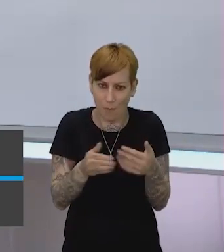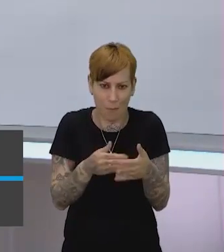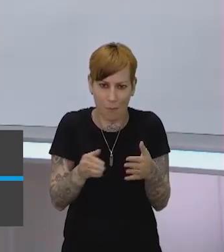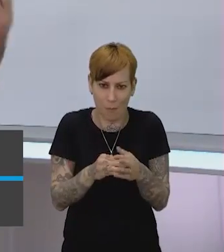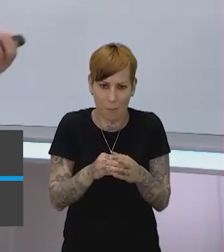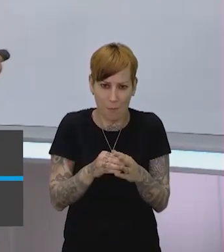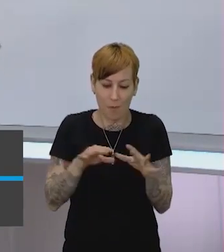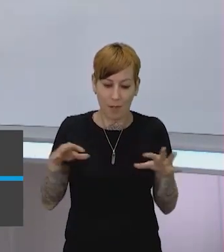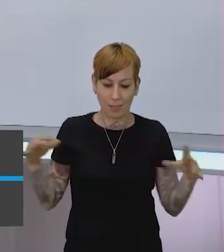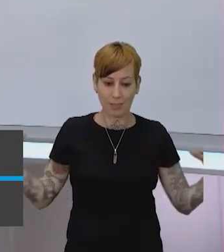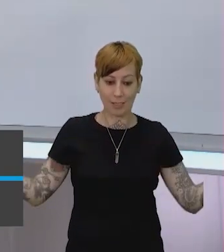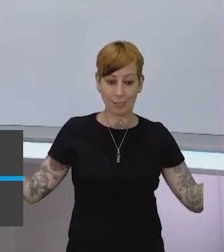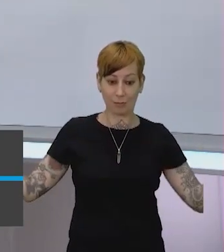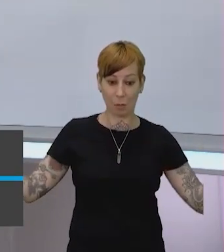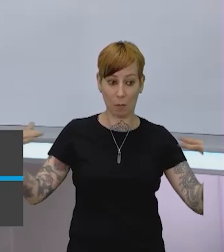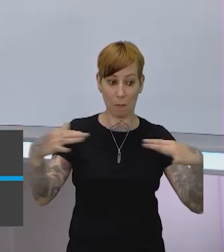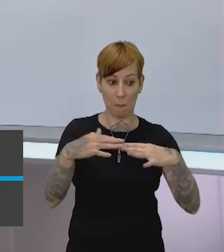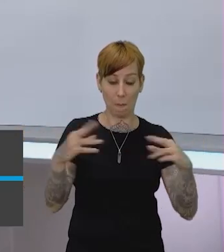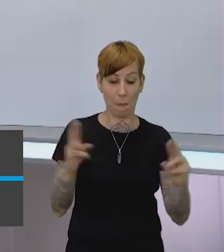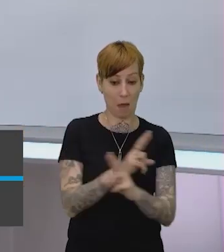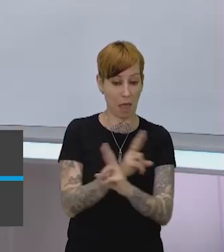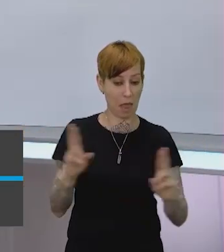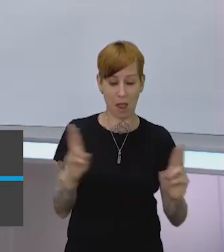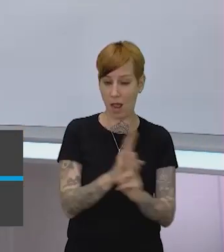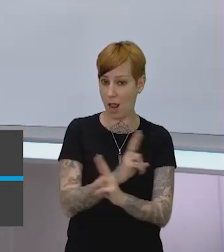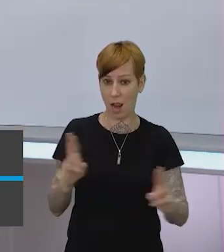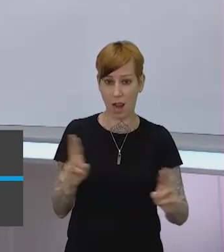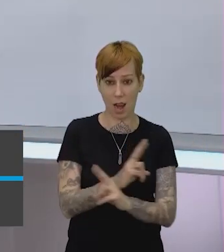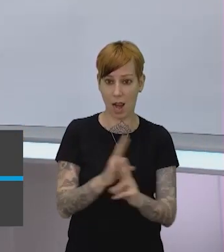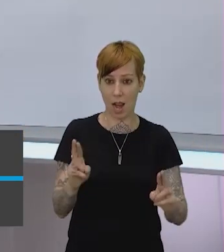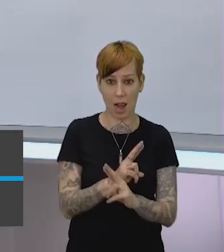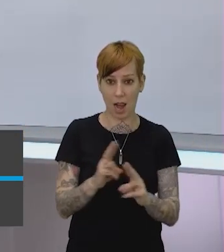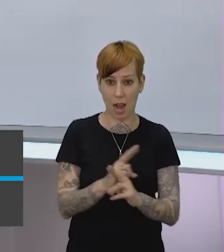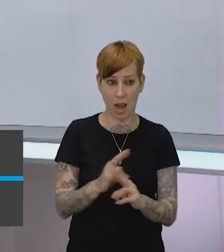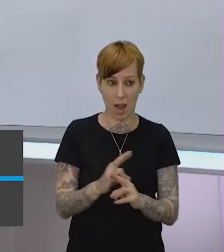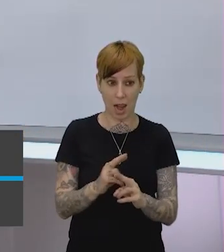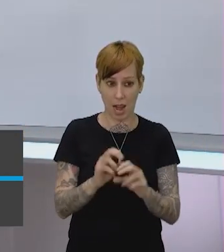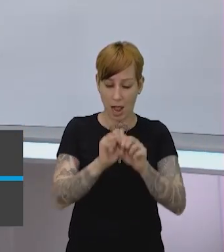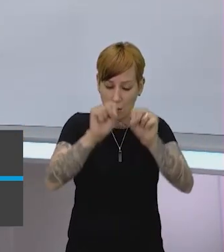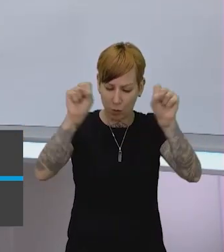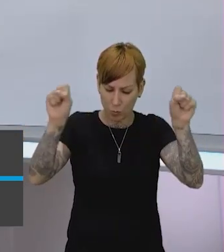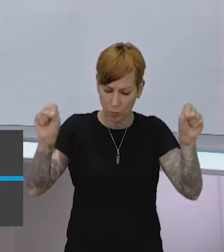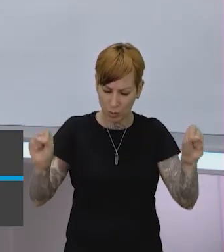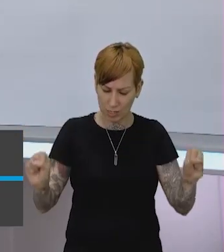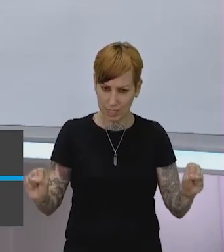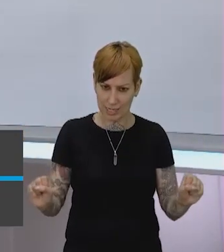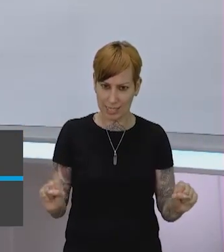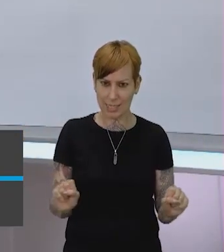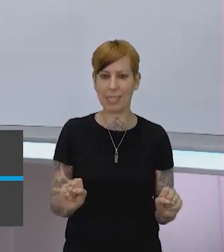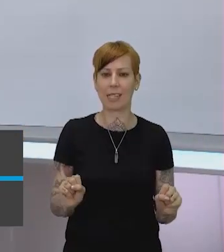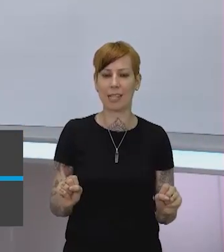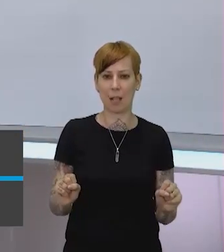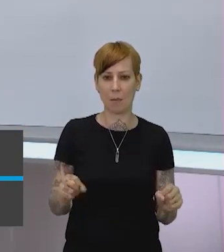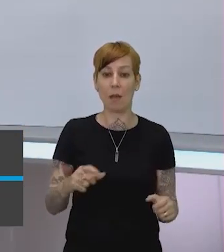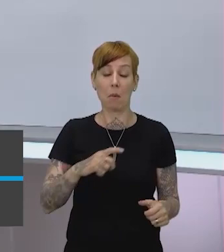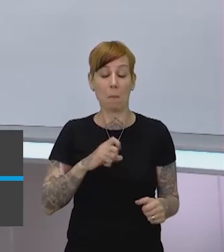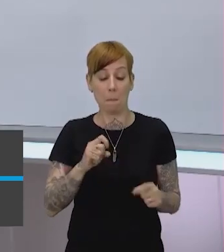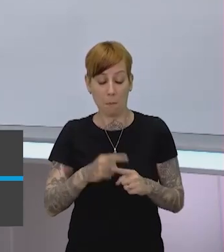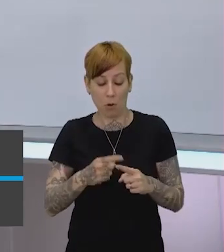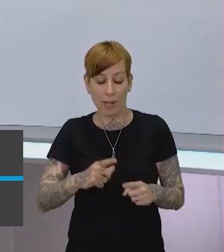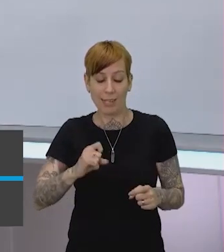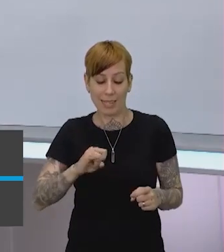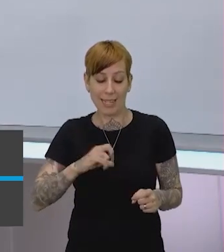uma rede de relações, existe todo um sistema montado para aquele objeto existir. Então, se tem um celular, tem que ter uma rede,